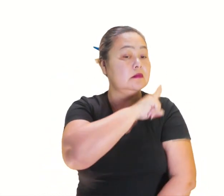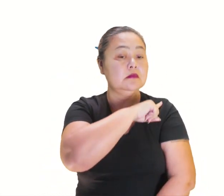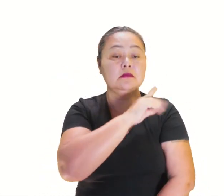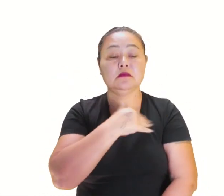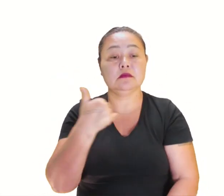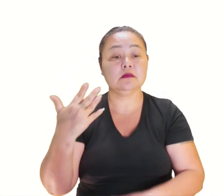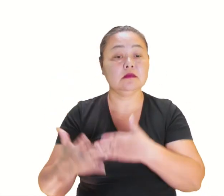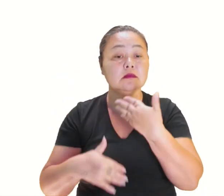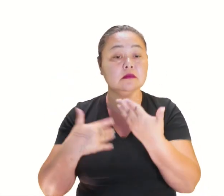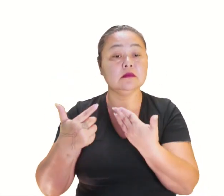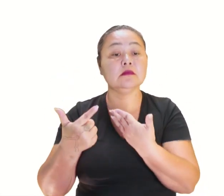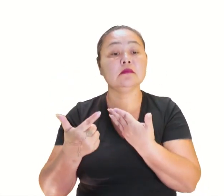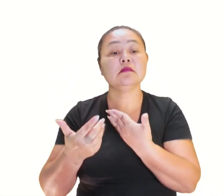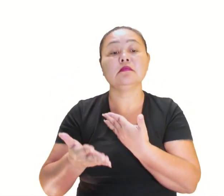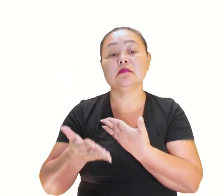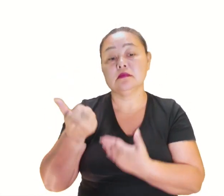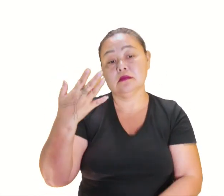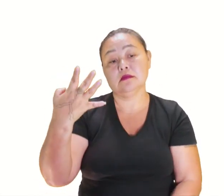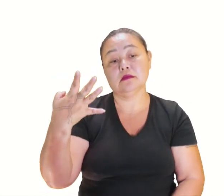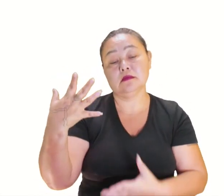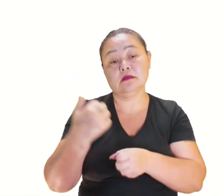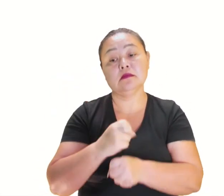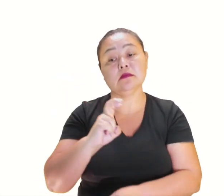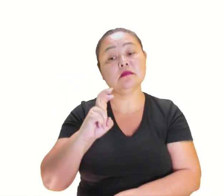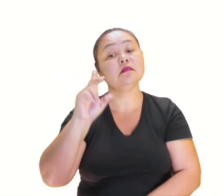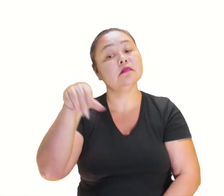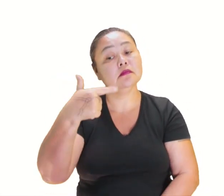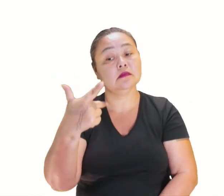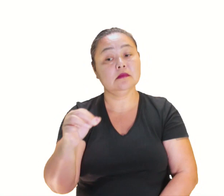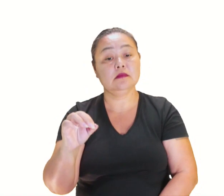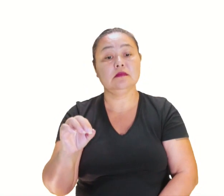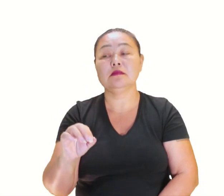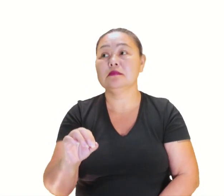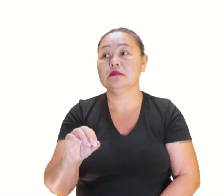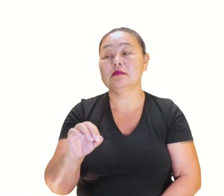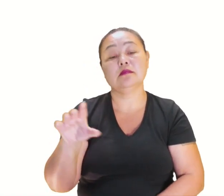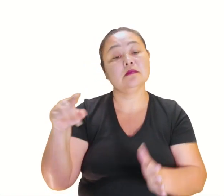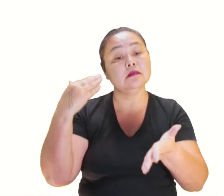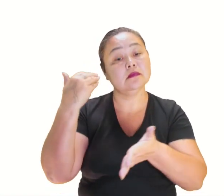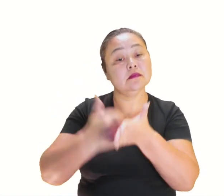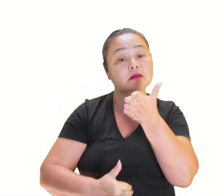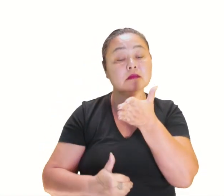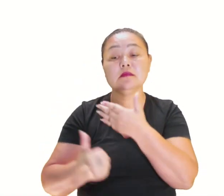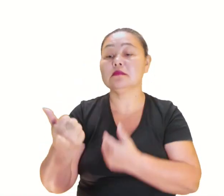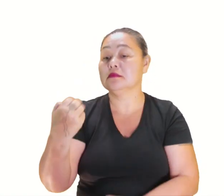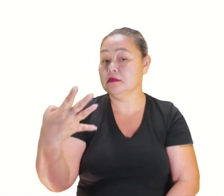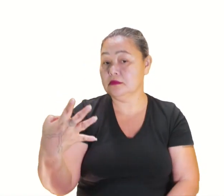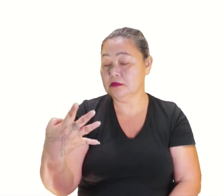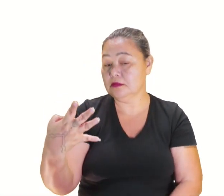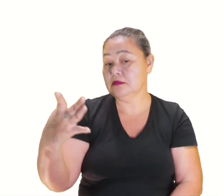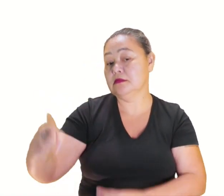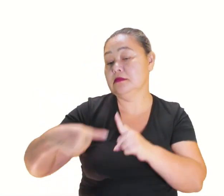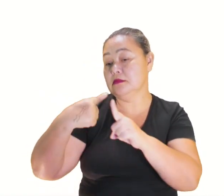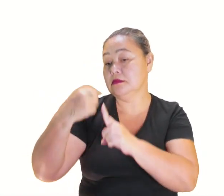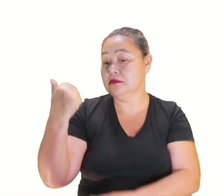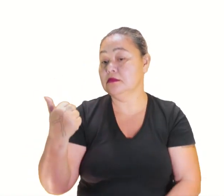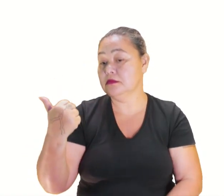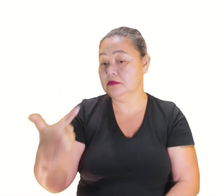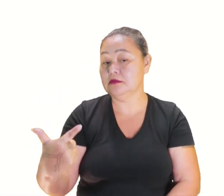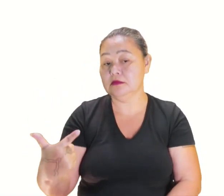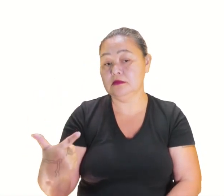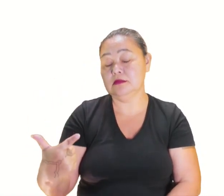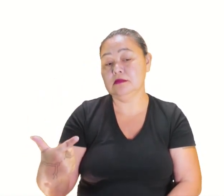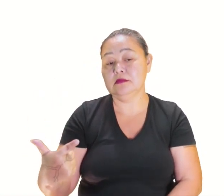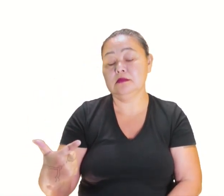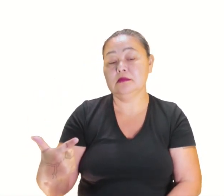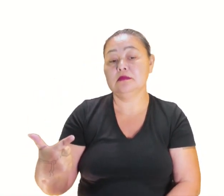estamos esquentando já. 2 ao quadrado, 4. 4 vezes 5, 20. 20. Menos. 2 vezes 7? 14. 14 mais